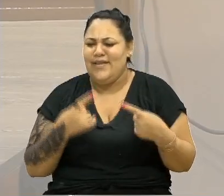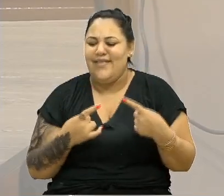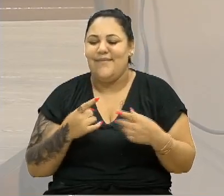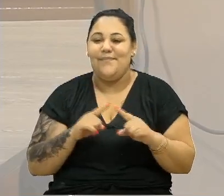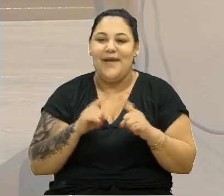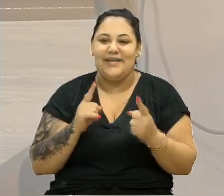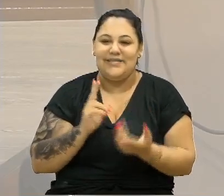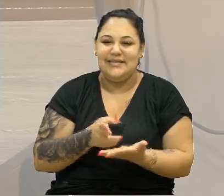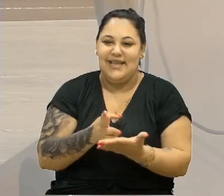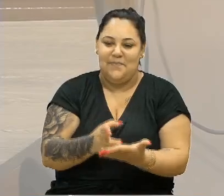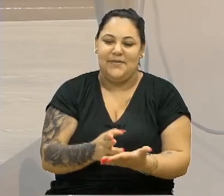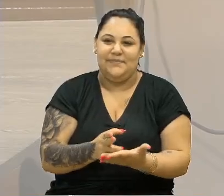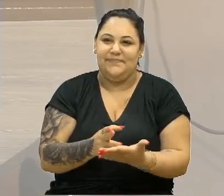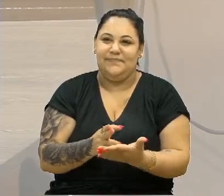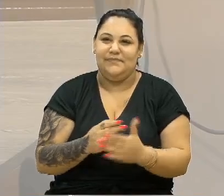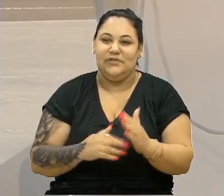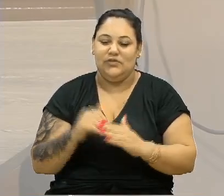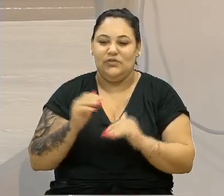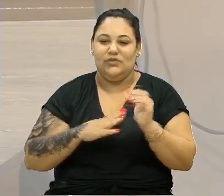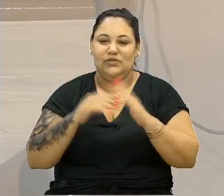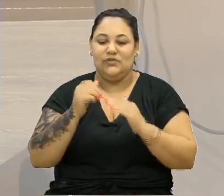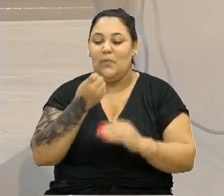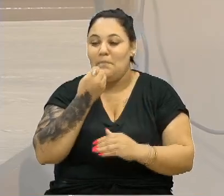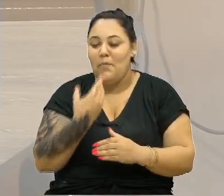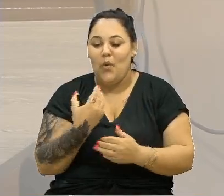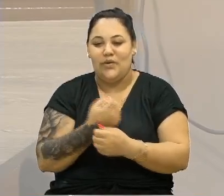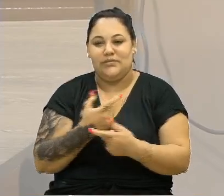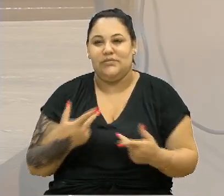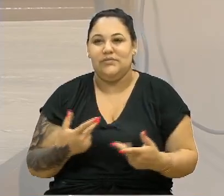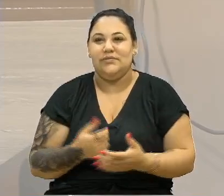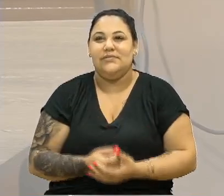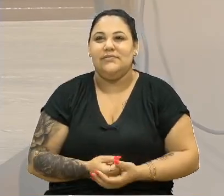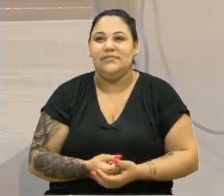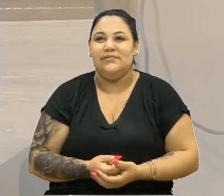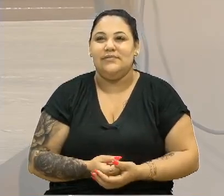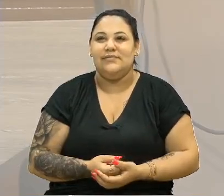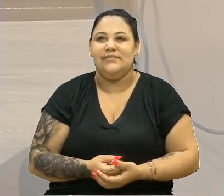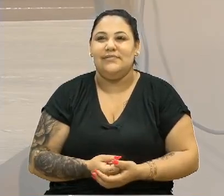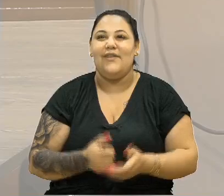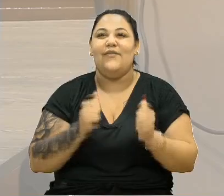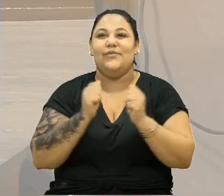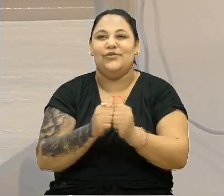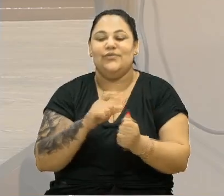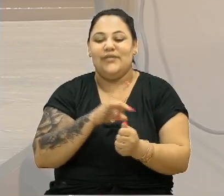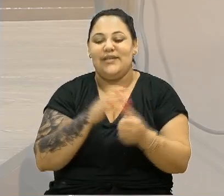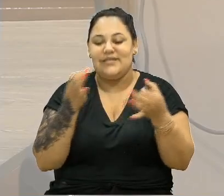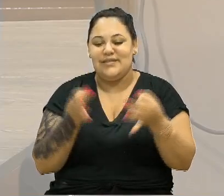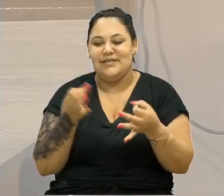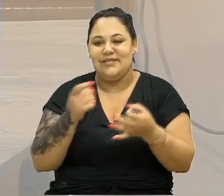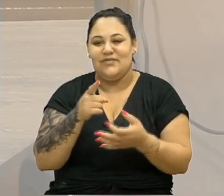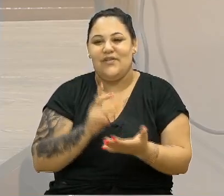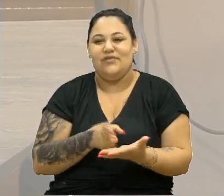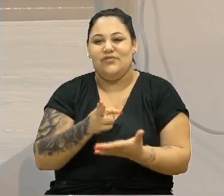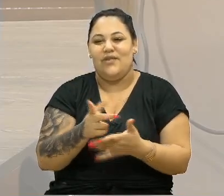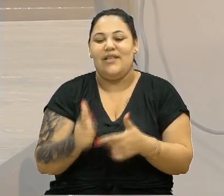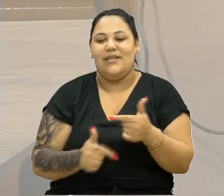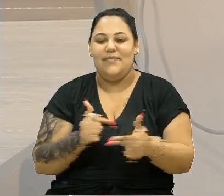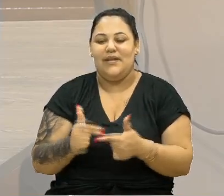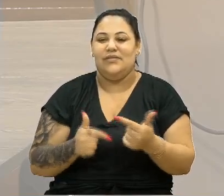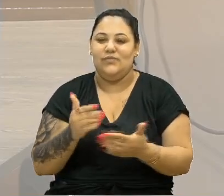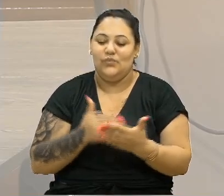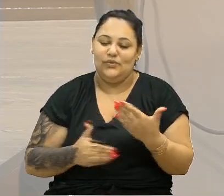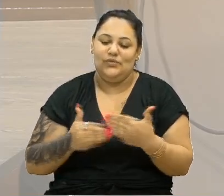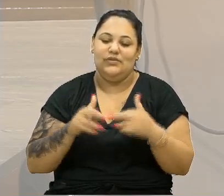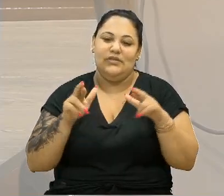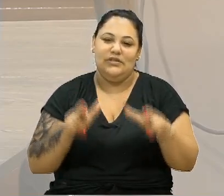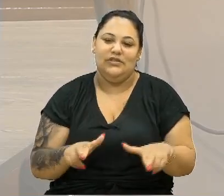sempre chegando aí, construindo bons consensos. Então, vamos juntos. Tenho certeza que o senhor vai continuar trabalhando aí por toda a nossa